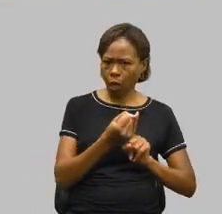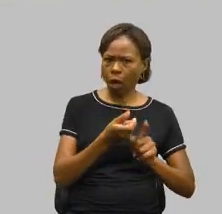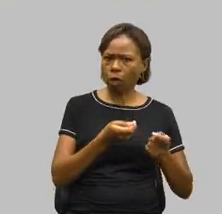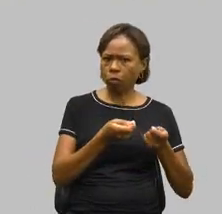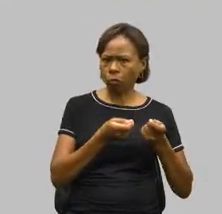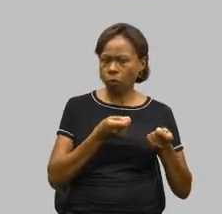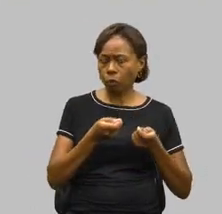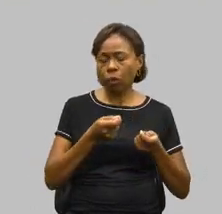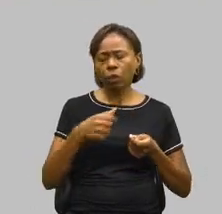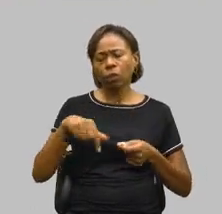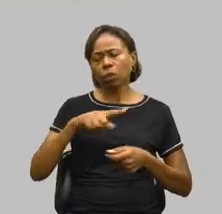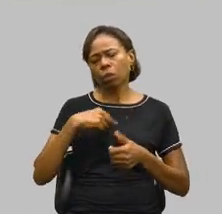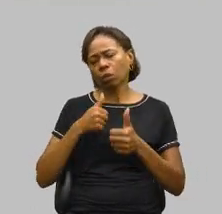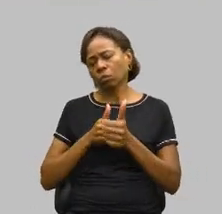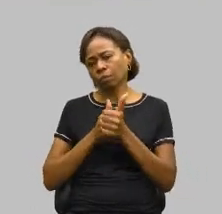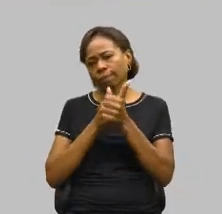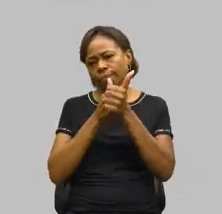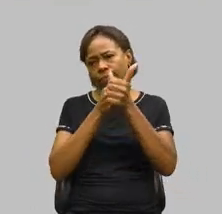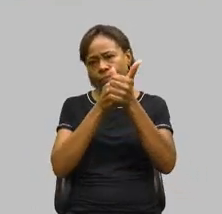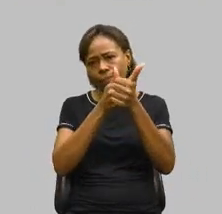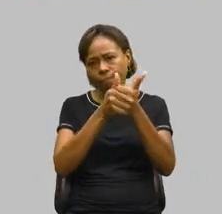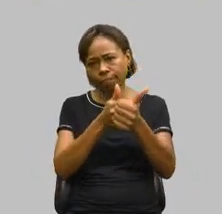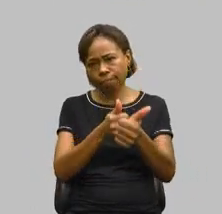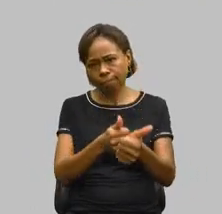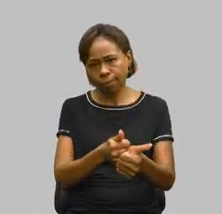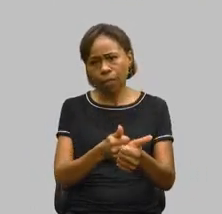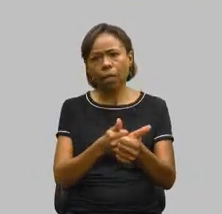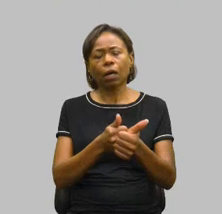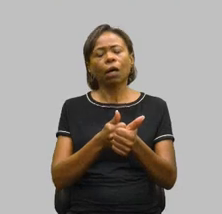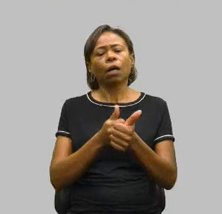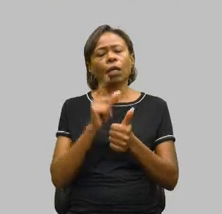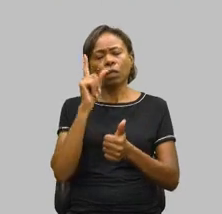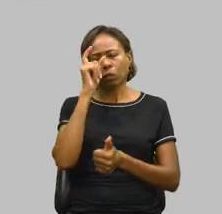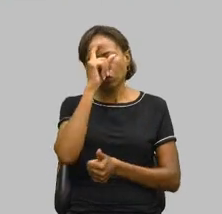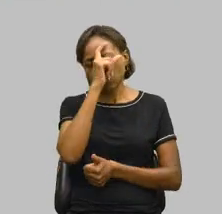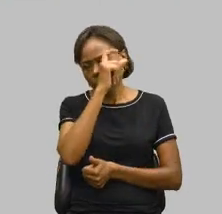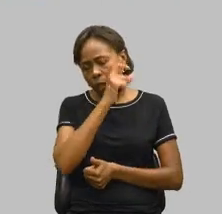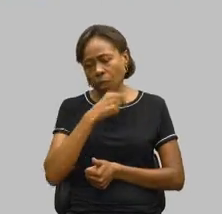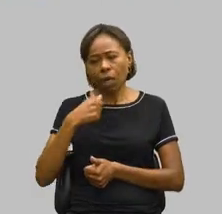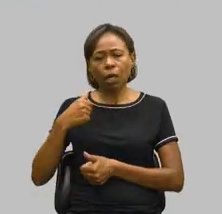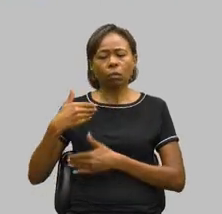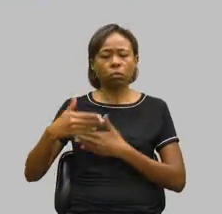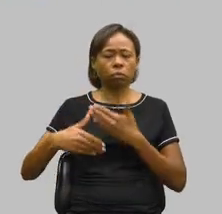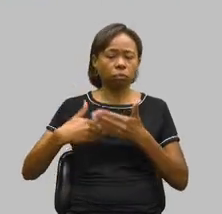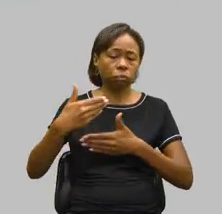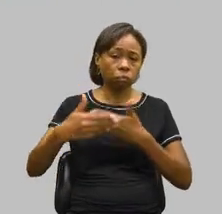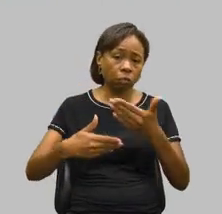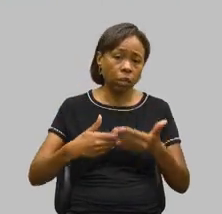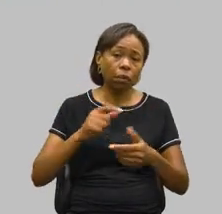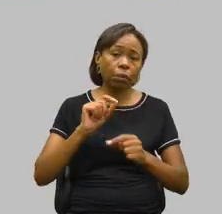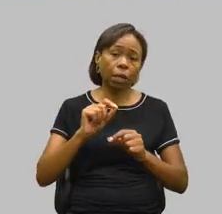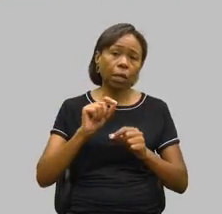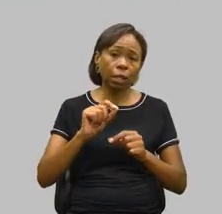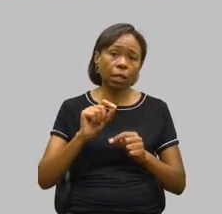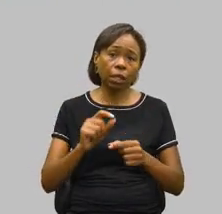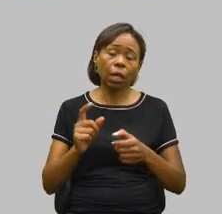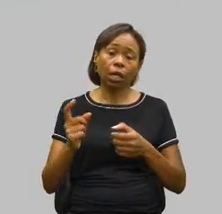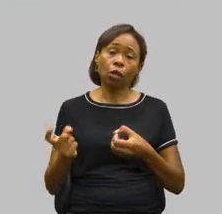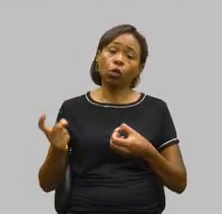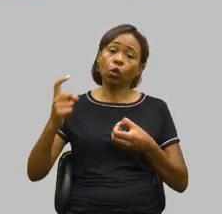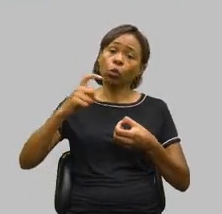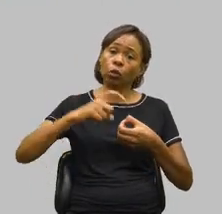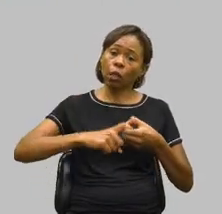Eh todo o a trajetória as dificuldades que foram para poder re instituir a funcionalidade do